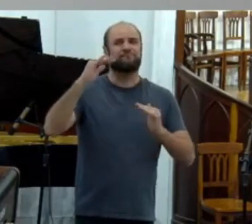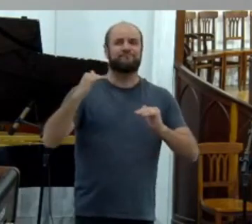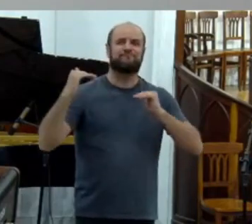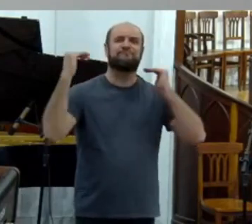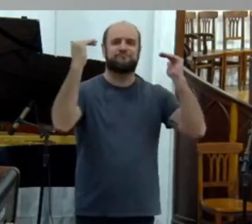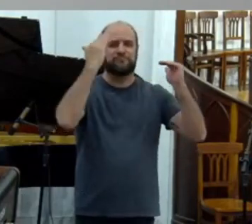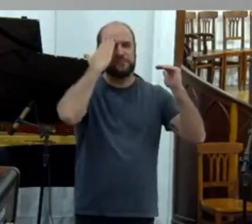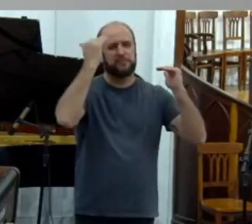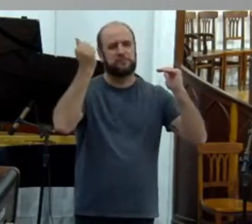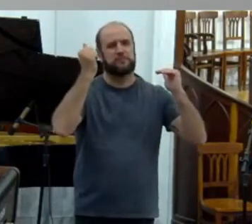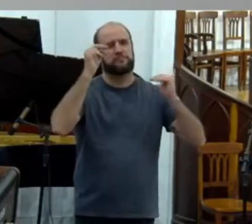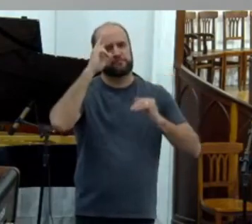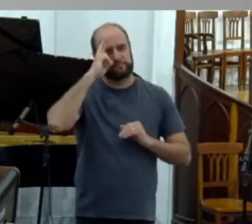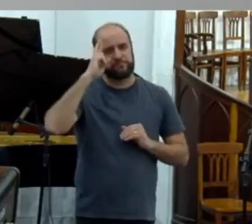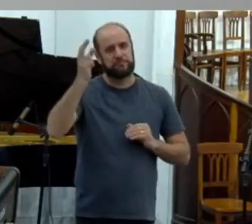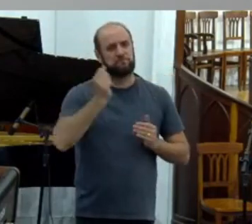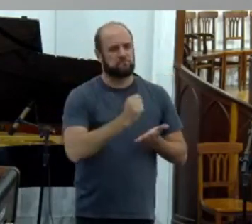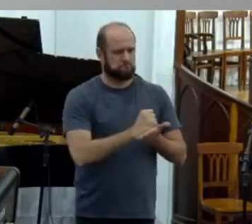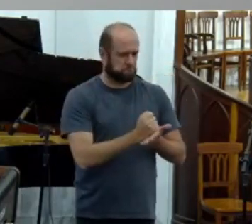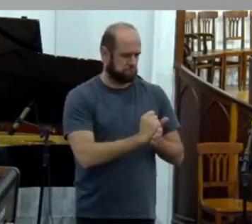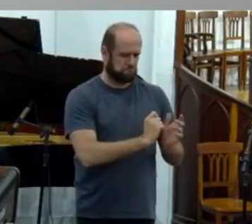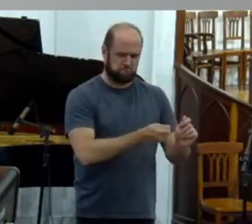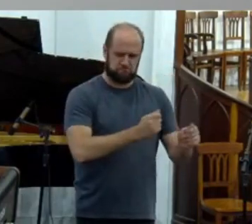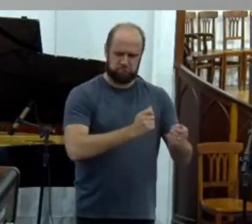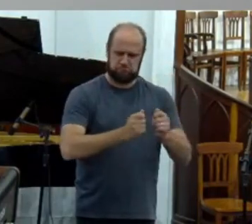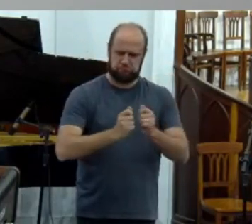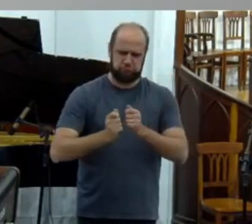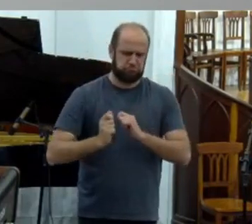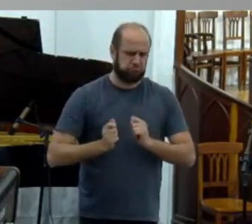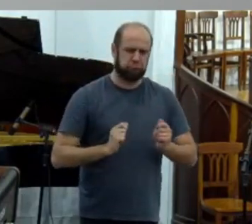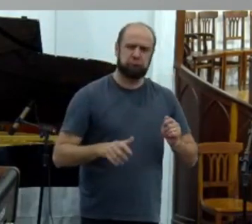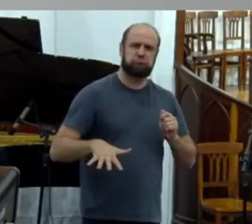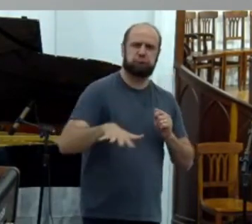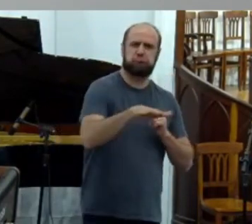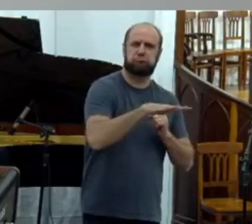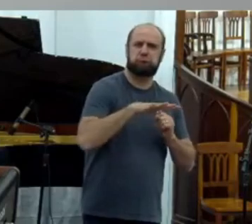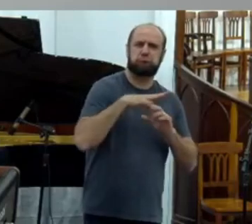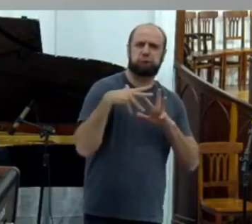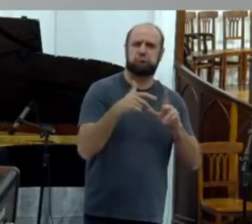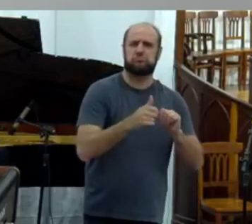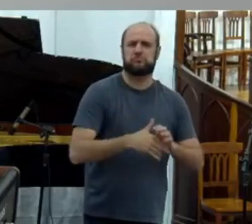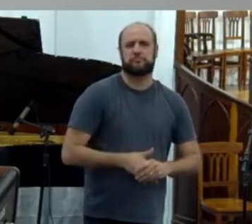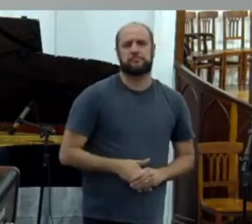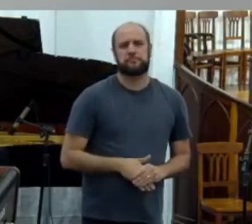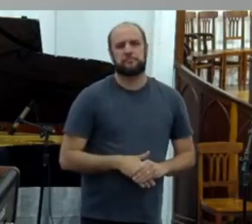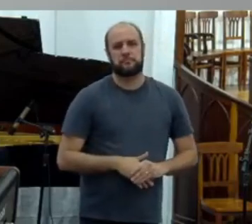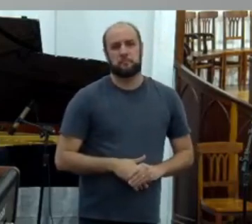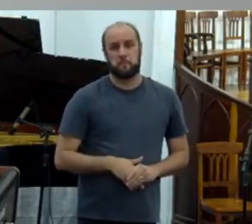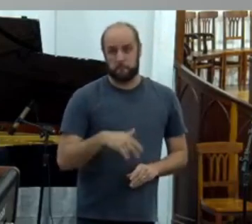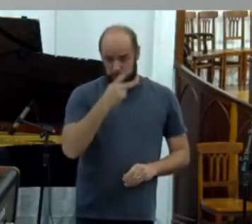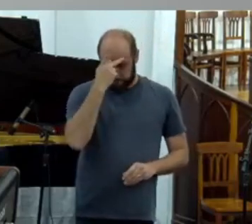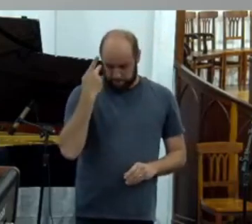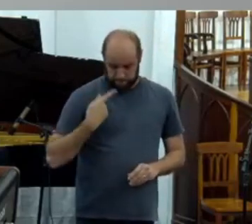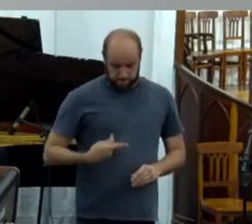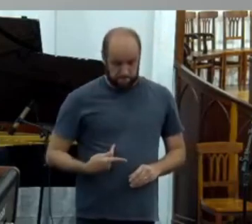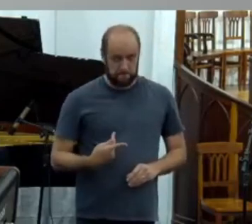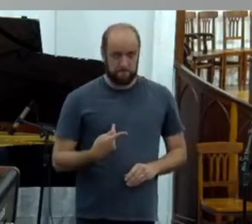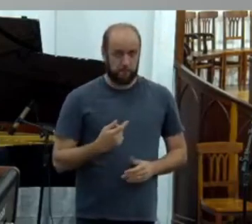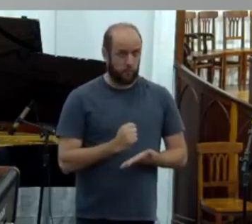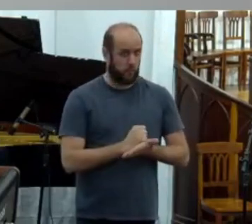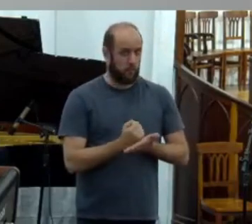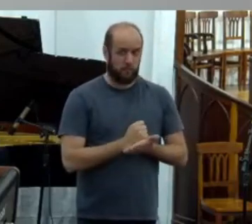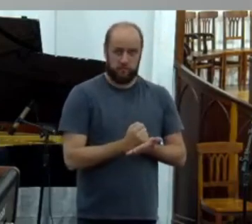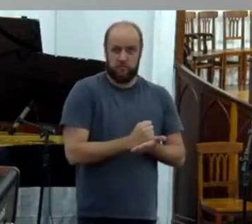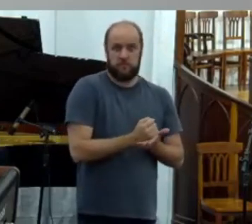o Senhor então controla absolutamente todas as coisas. O ser humano não é soberano sobre o tempo.